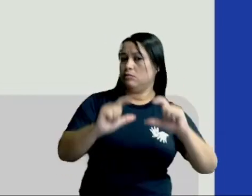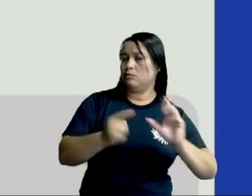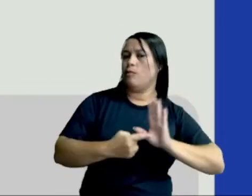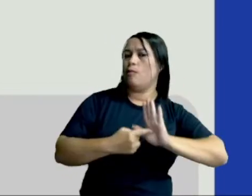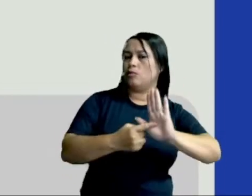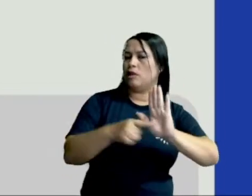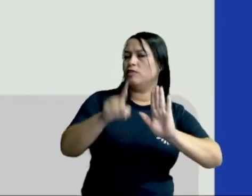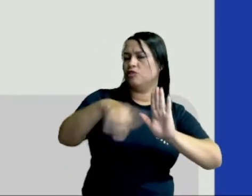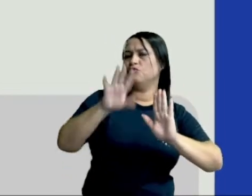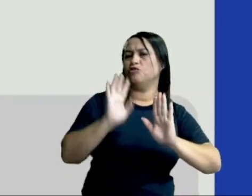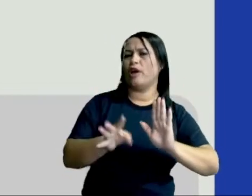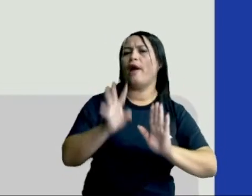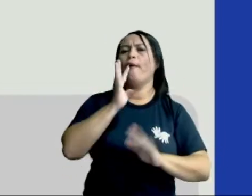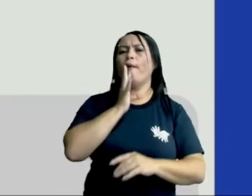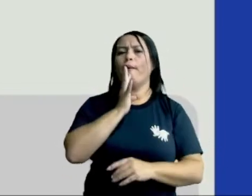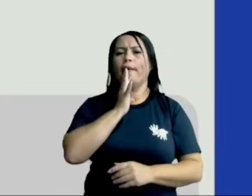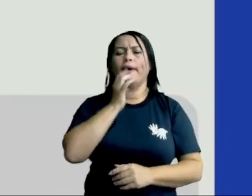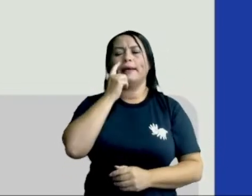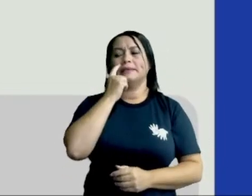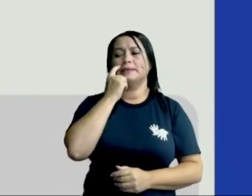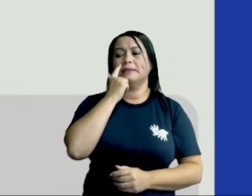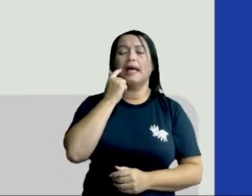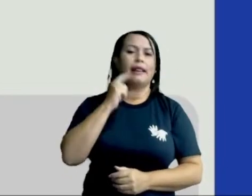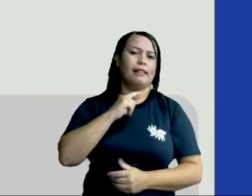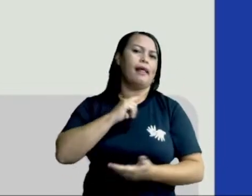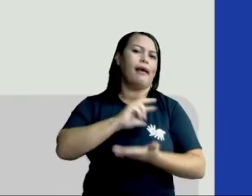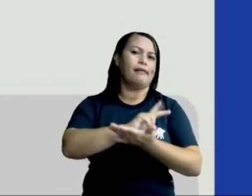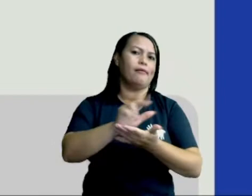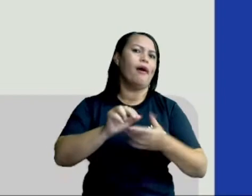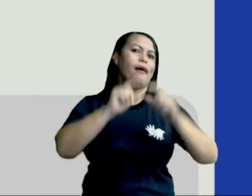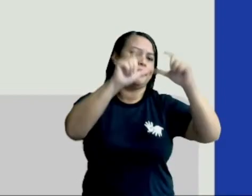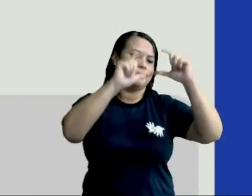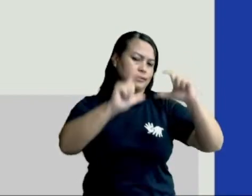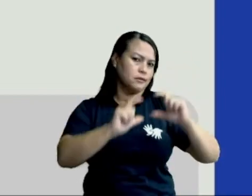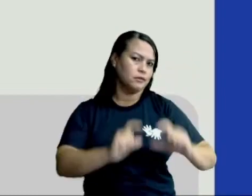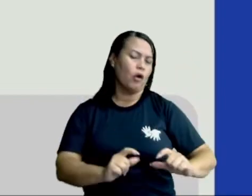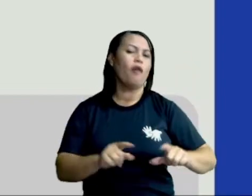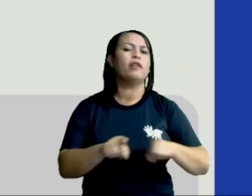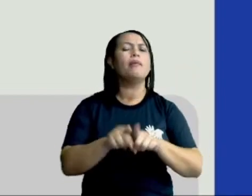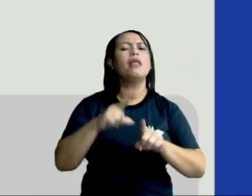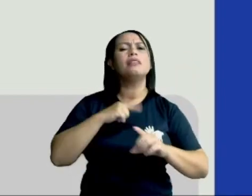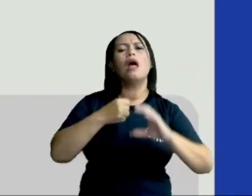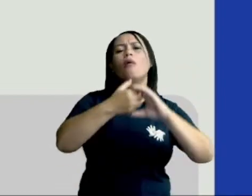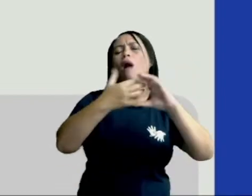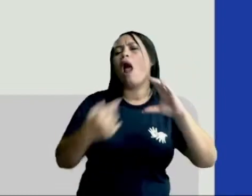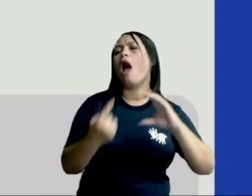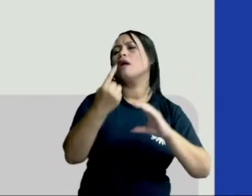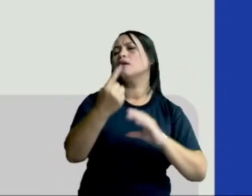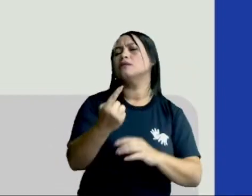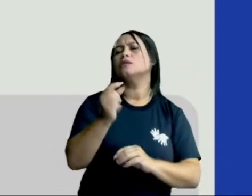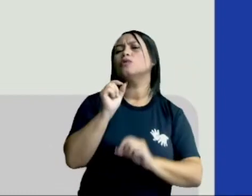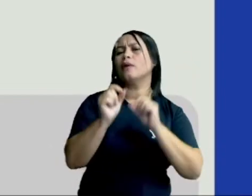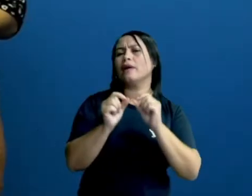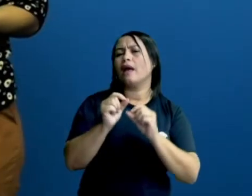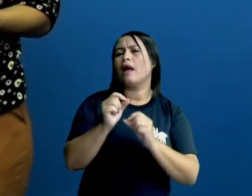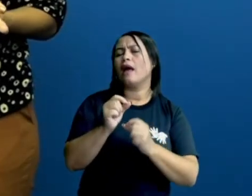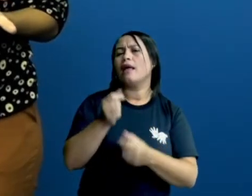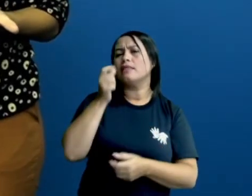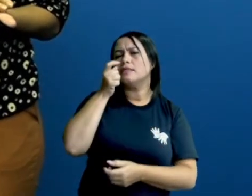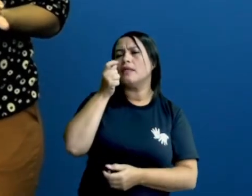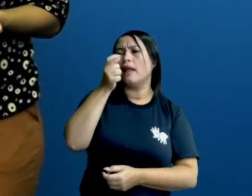porque, como vocês sabem, ele tem várias estrofes, e tem uma característica interessante desse hino,